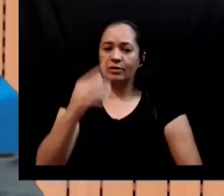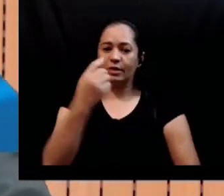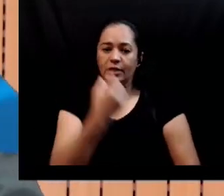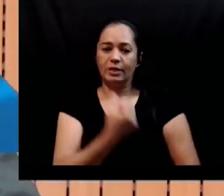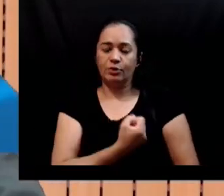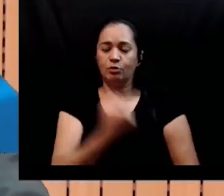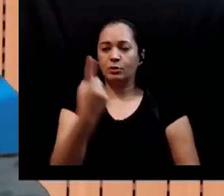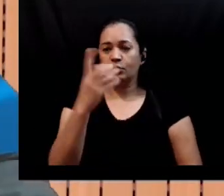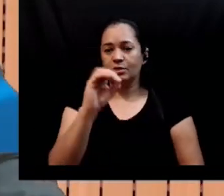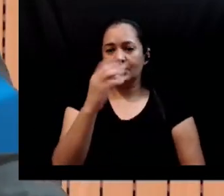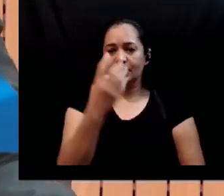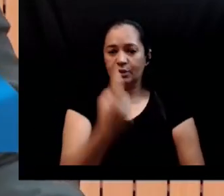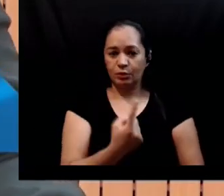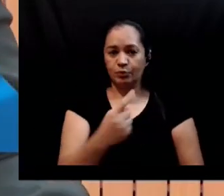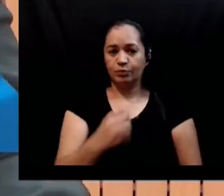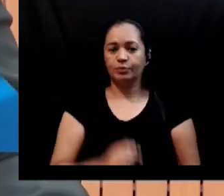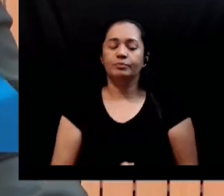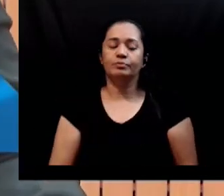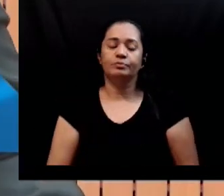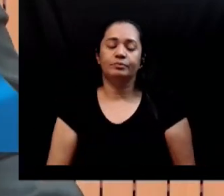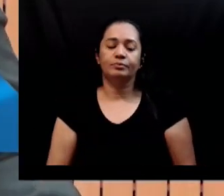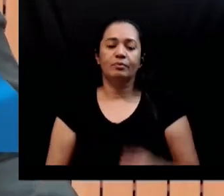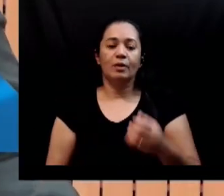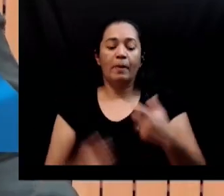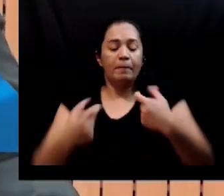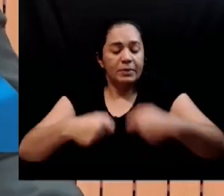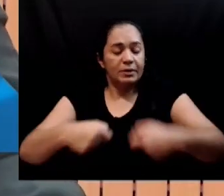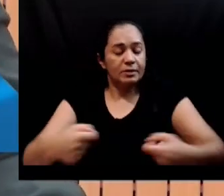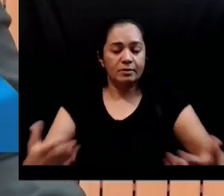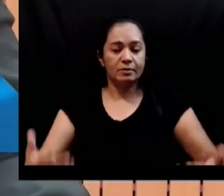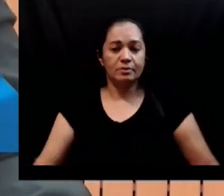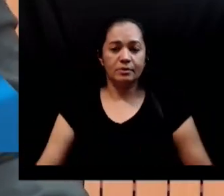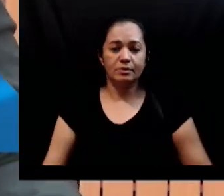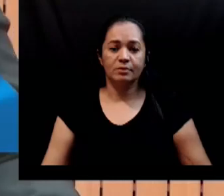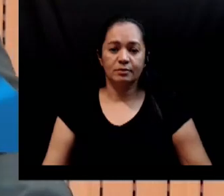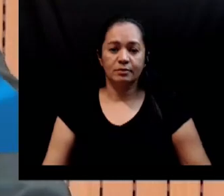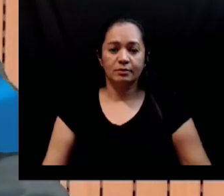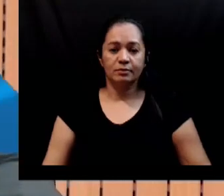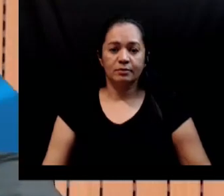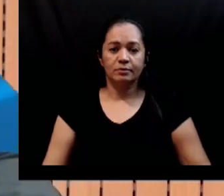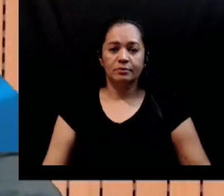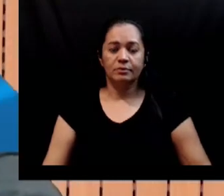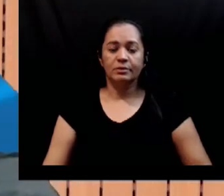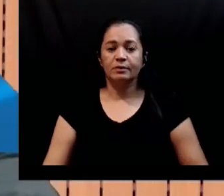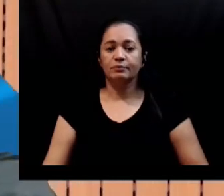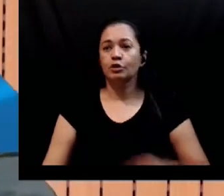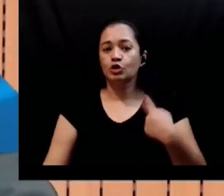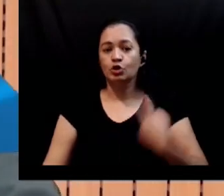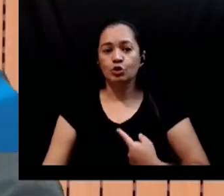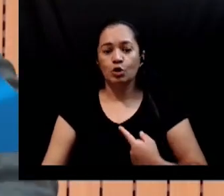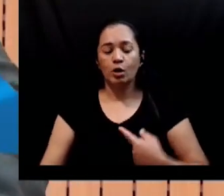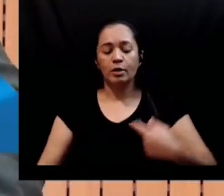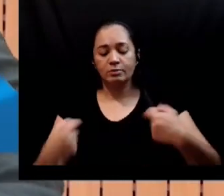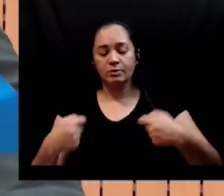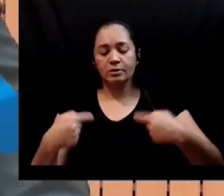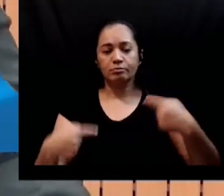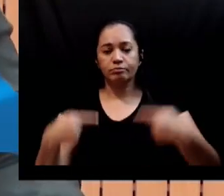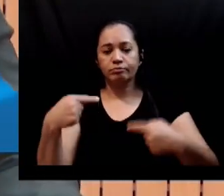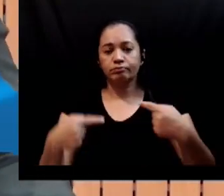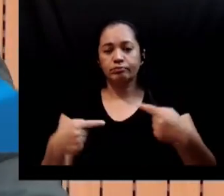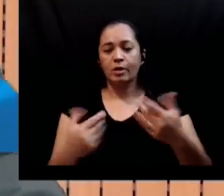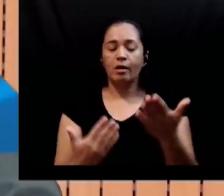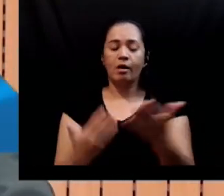de 2000. Então, se faz necessário, é imperativo que a gente discuta e aprove,